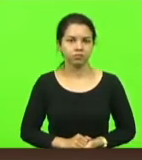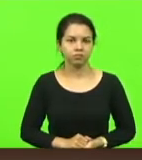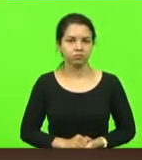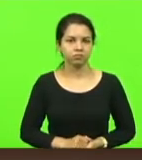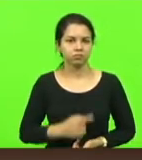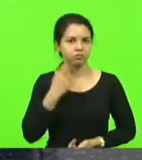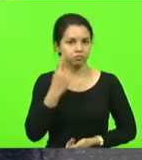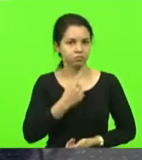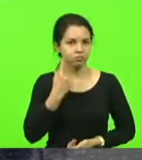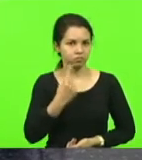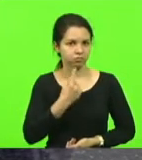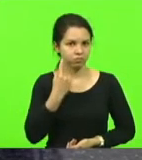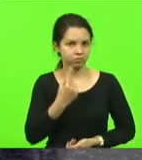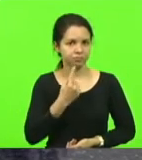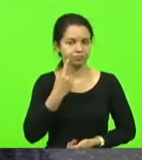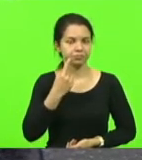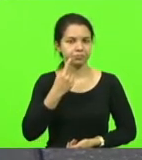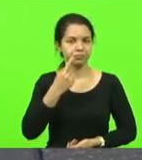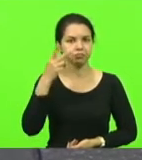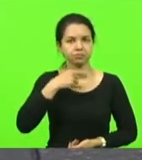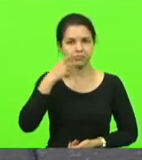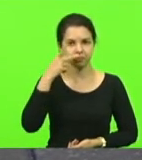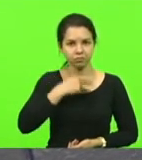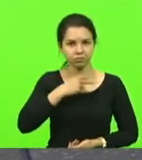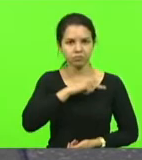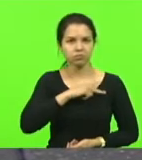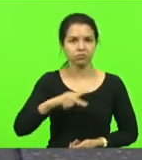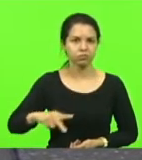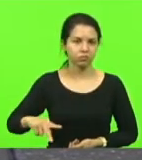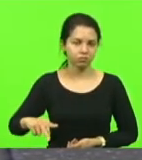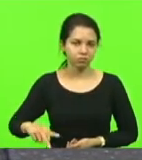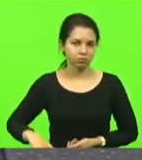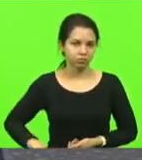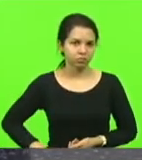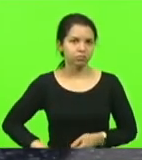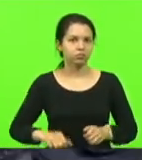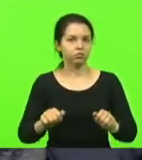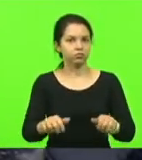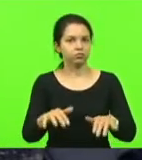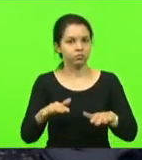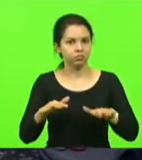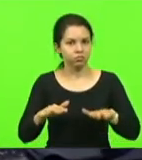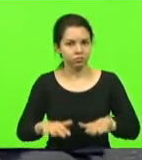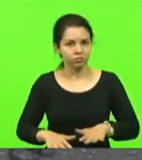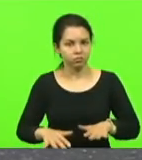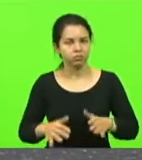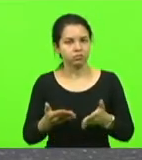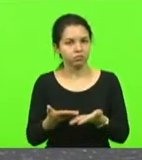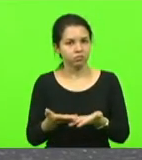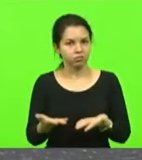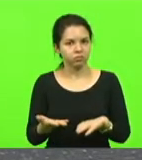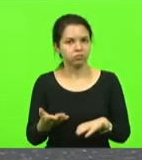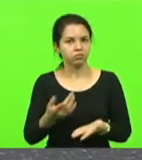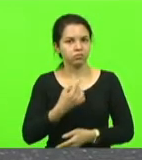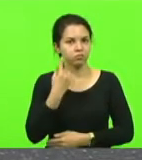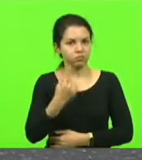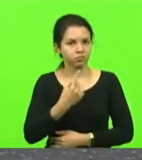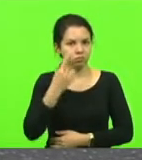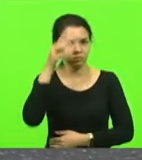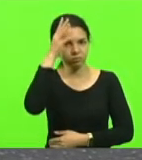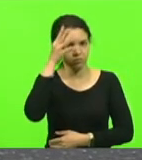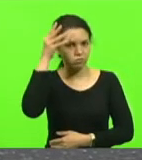Deputado Kennedy Nunes, que preside a sessão, senhora deputada